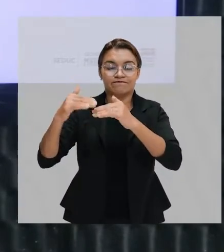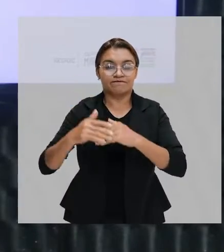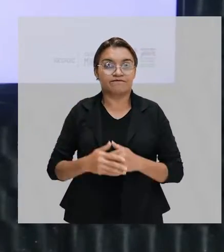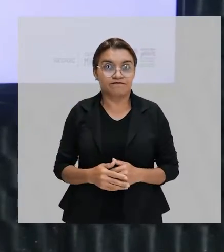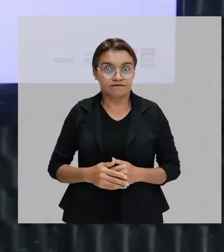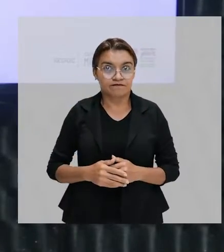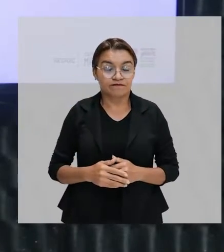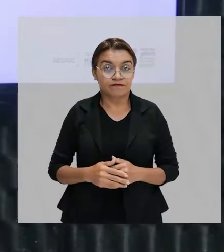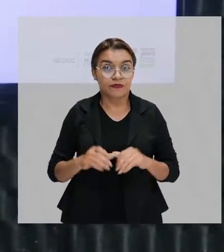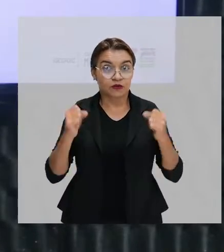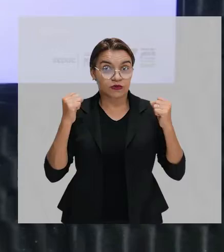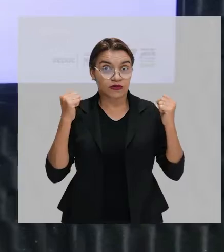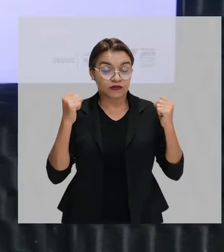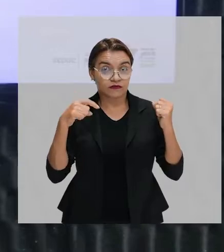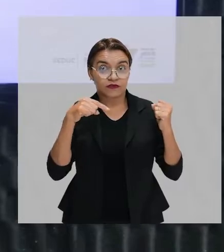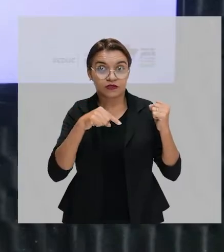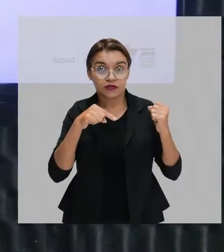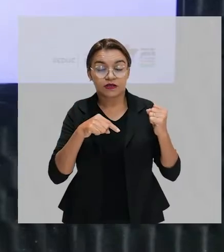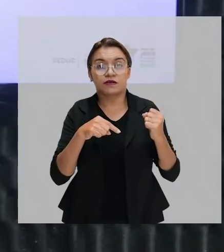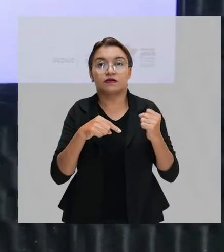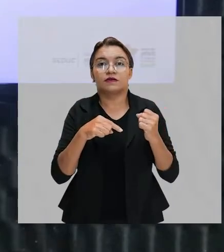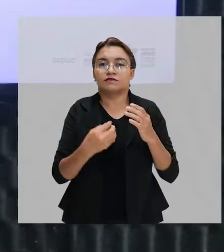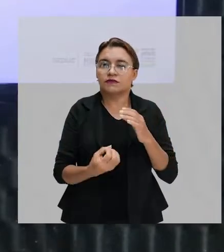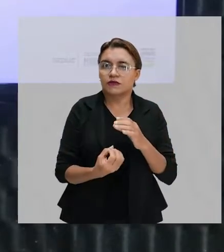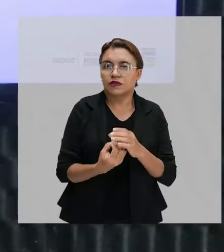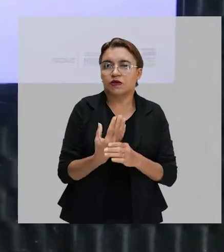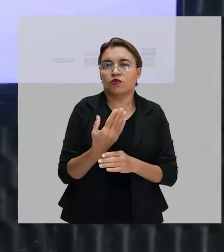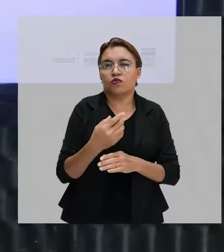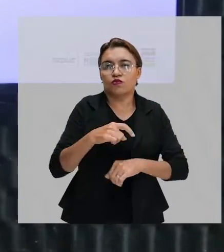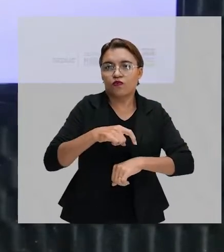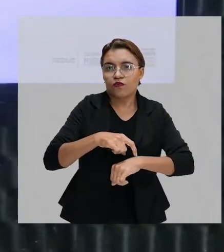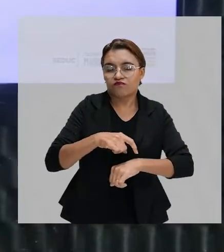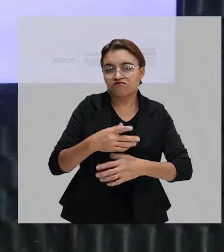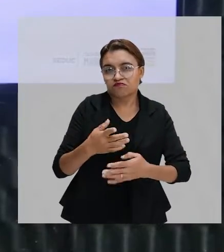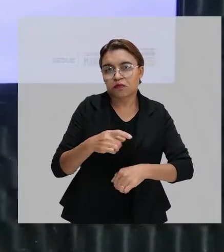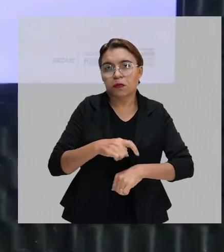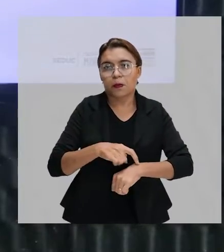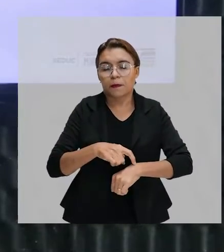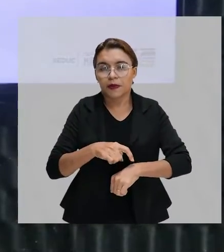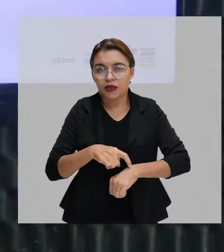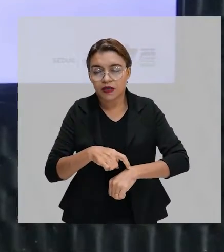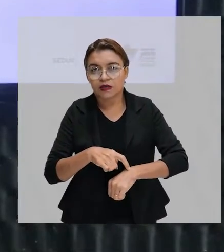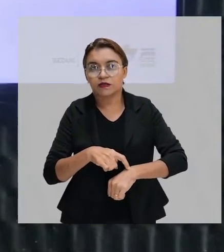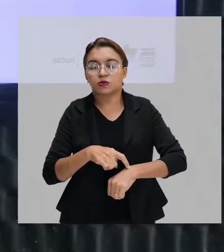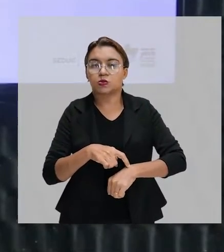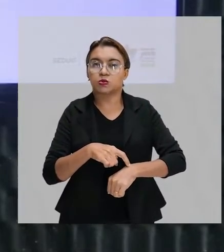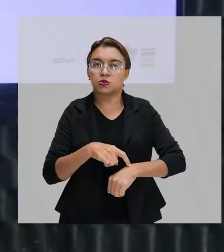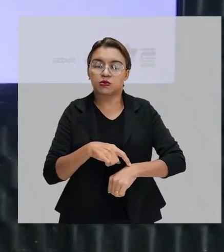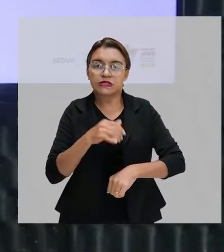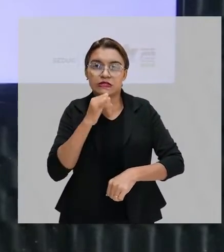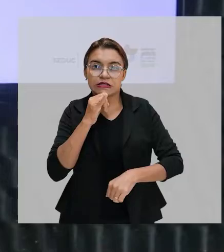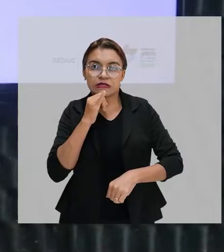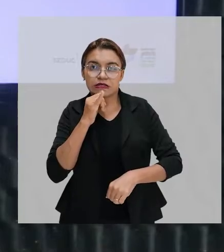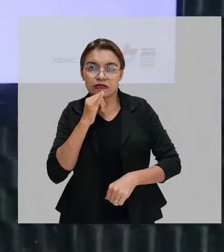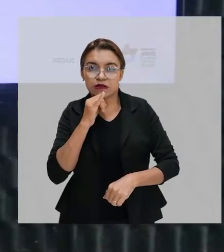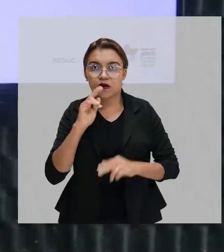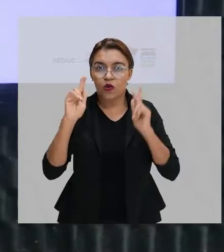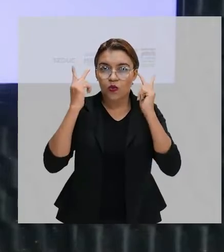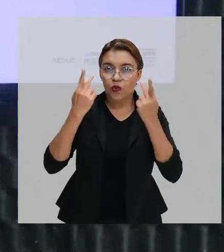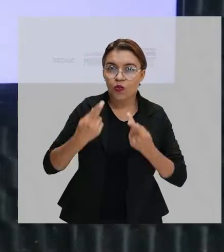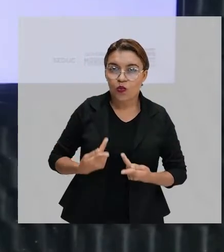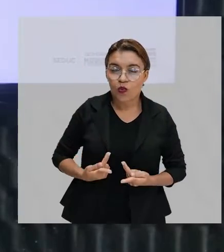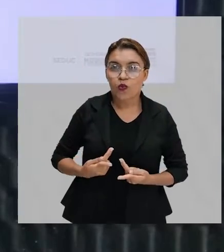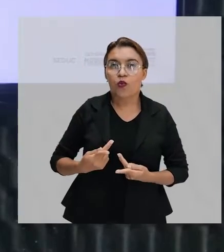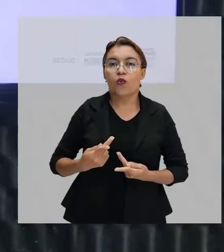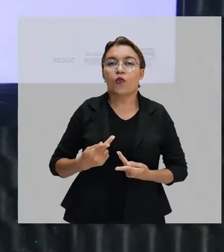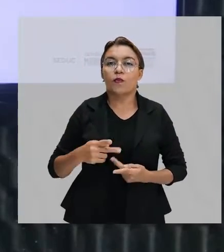que a educação física ela surgiu De forma inconsciente Por uma questão de sobrevivência né o homem passou a fazer